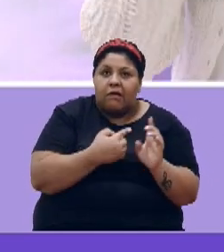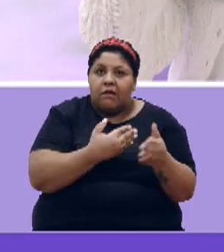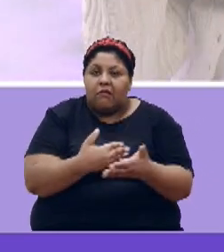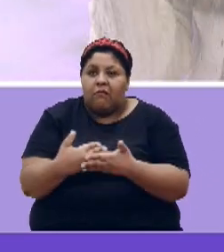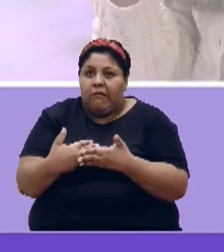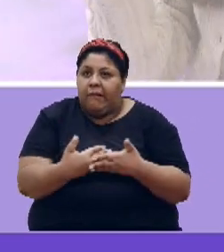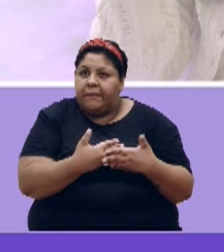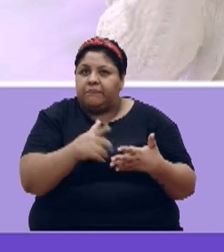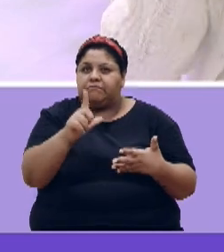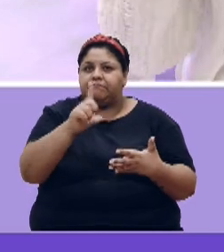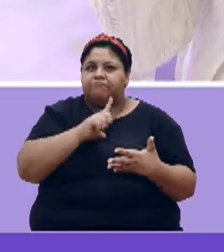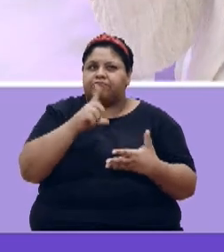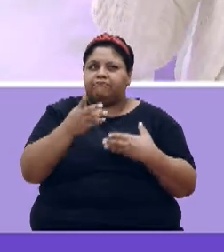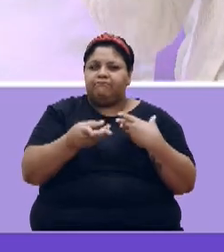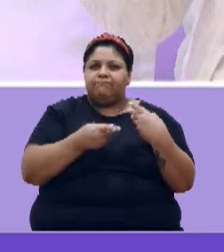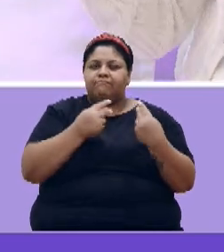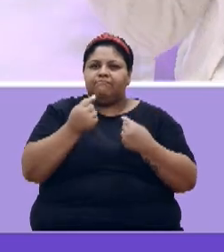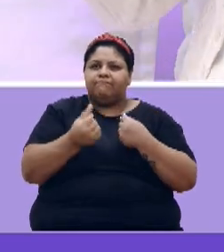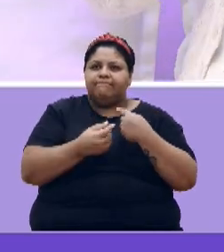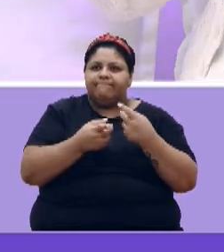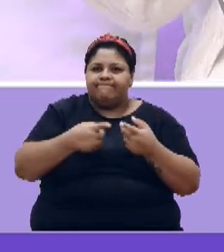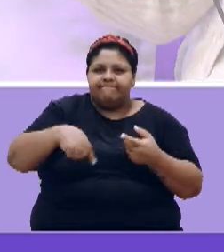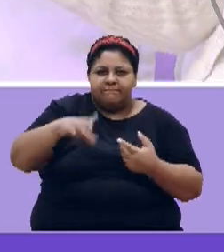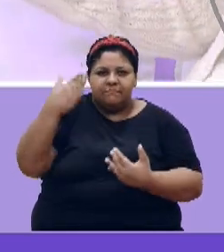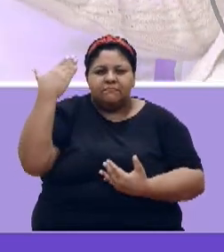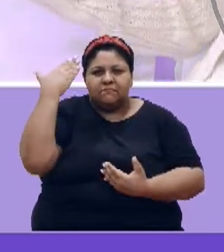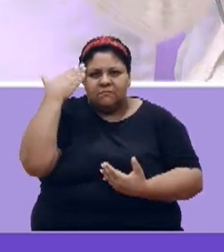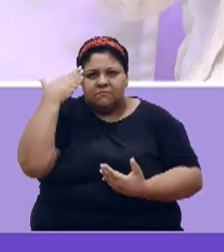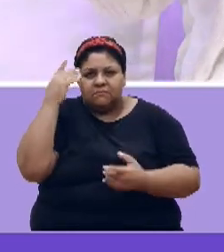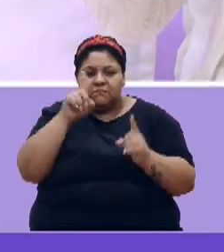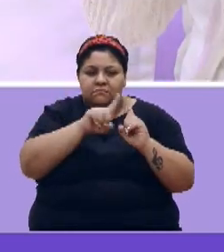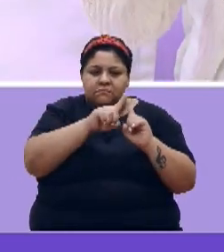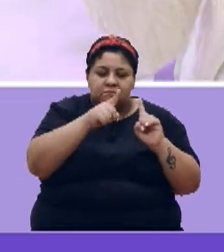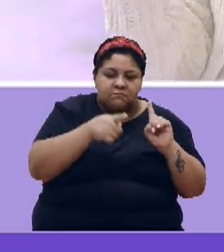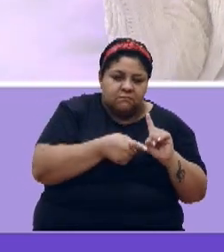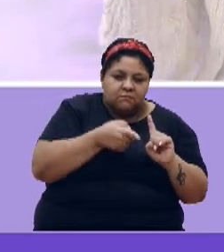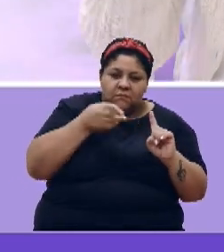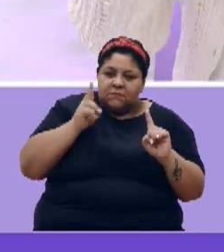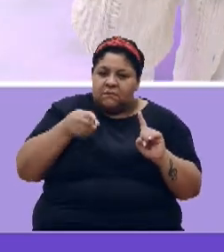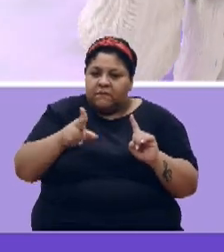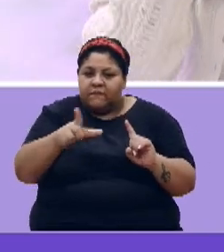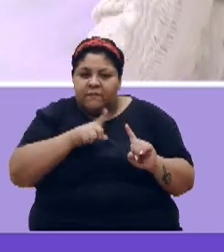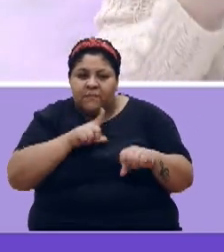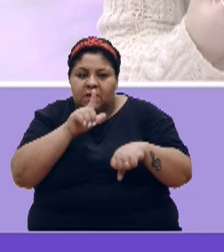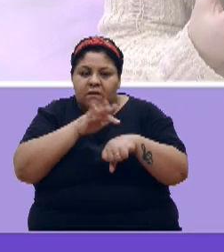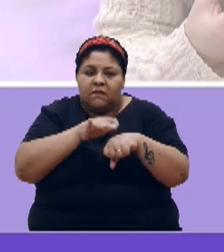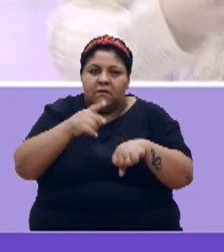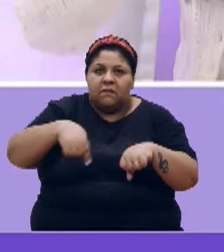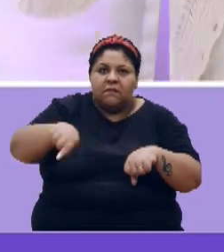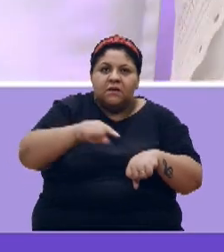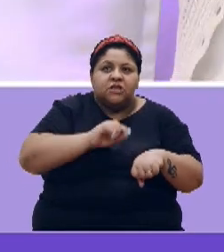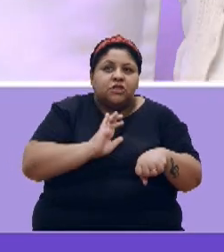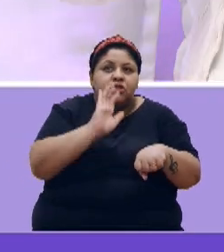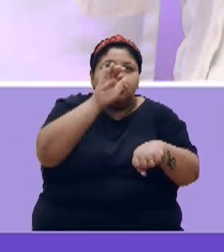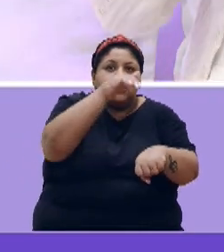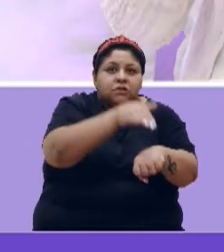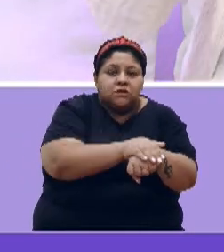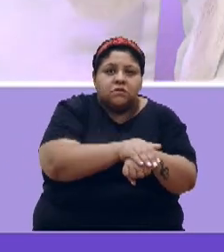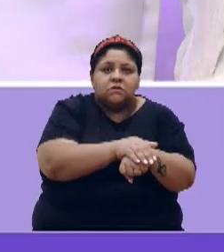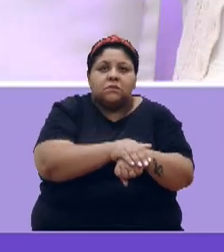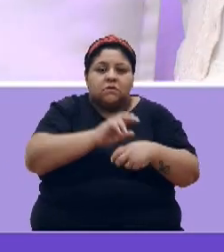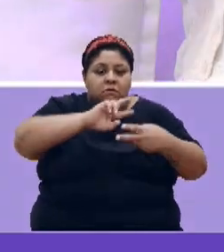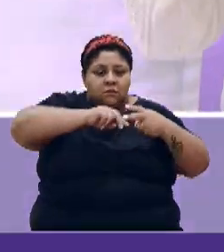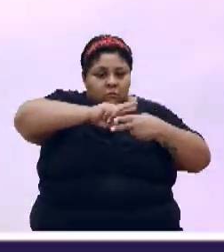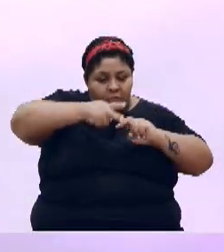tem algo, né, que a gente sabe que talvez a gestação não vai seguir ou que tem alguma doença, a gente se culpa pela genética,